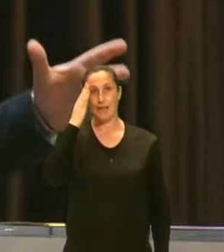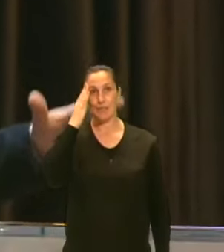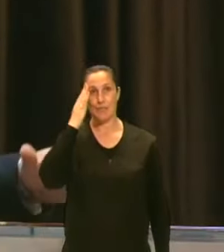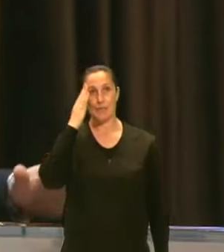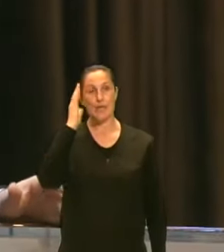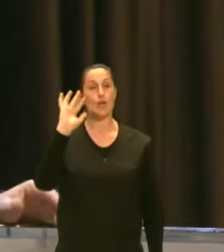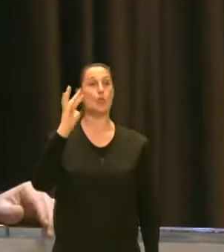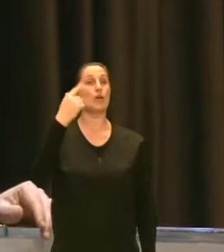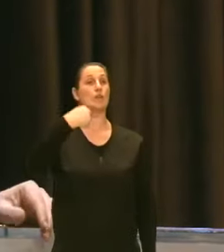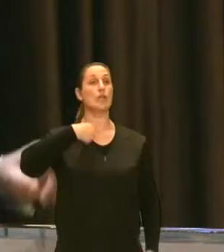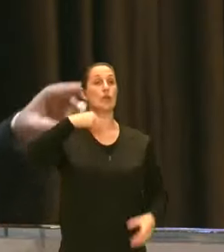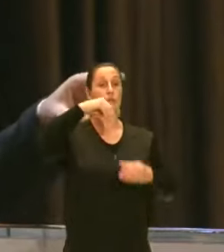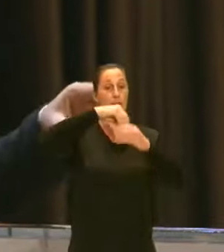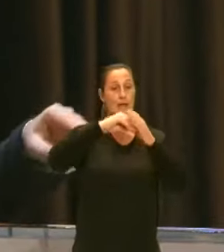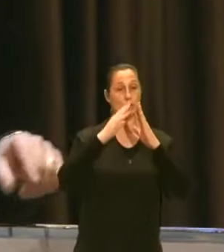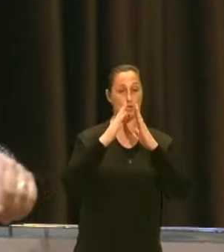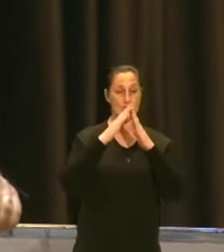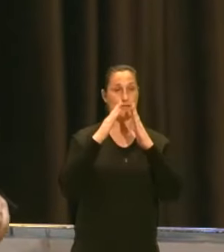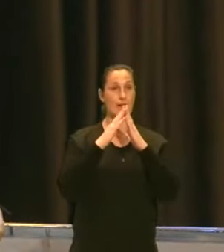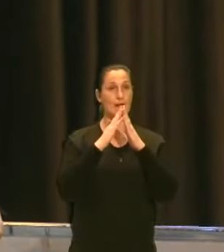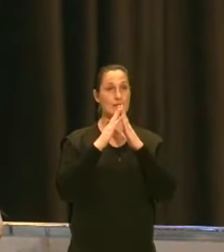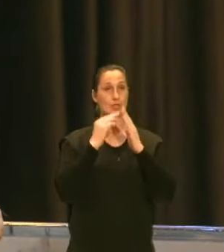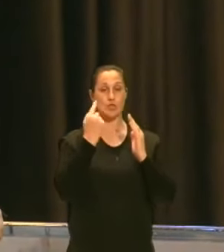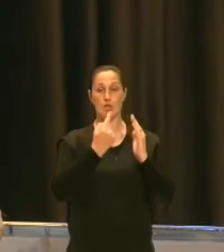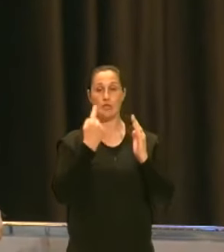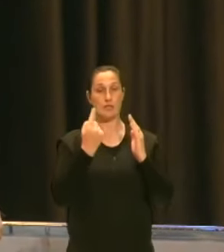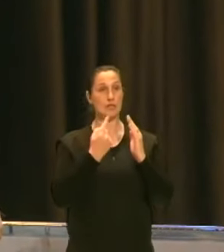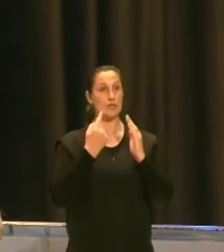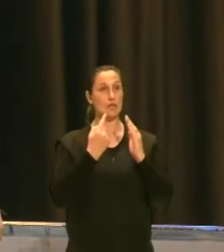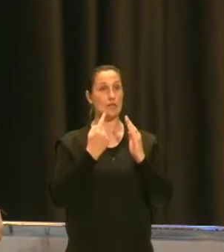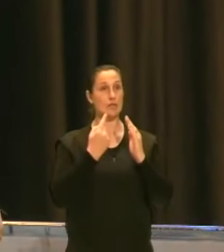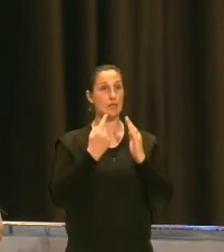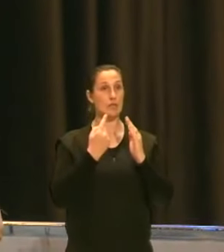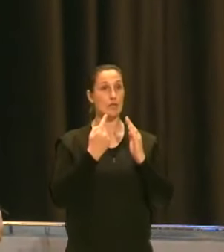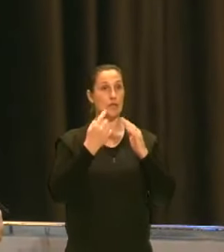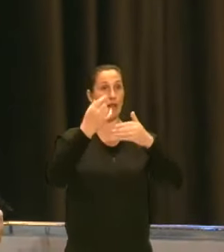aquela loucura? Deus estava lá.